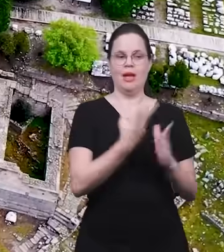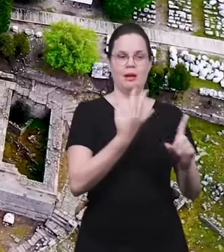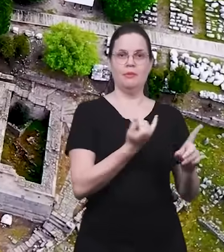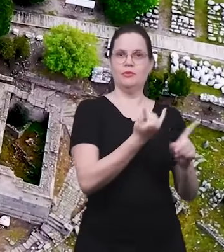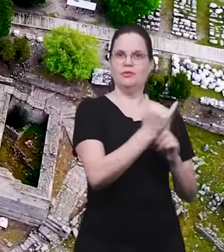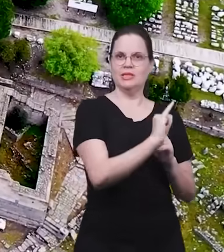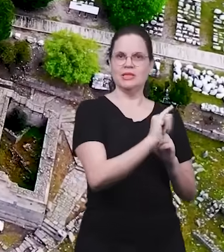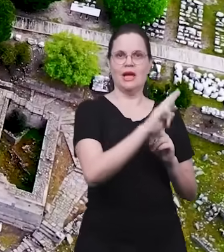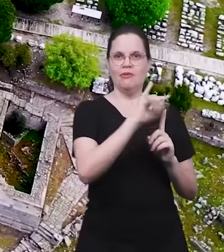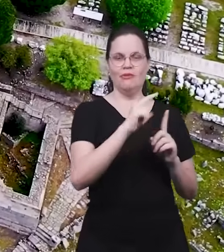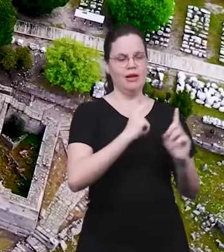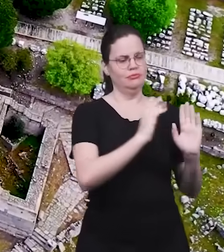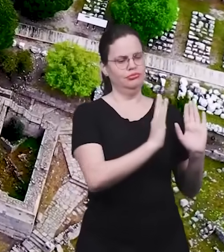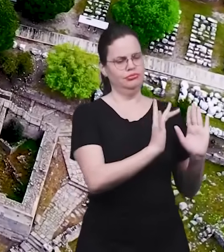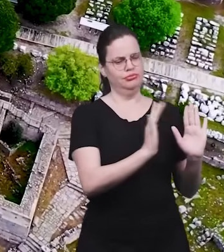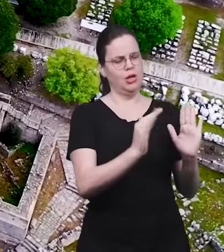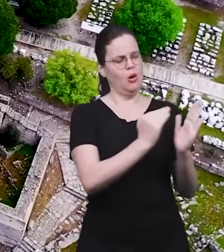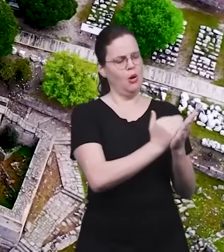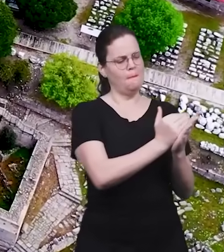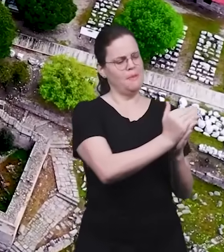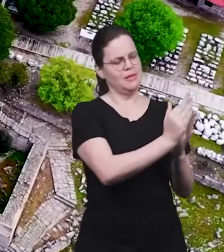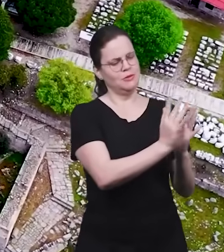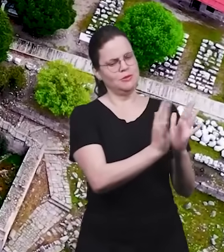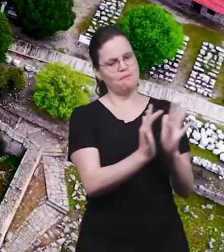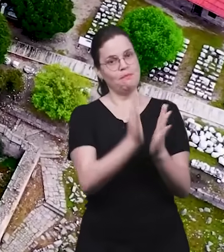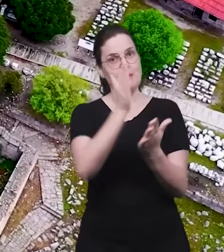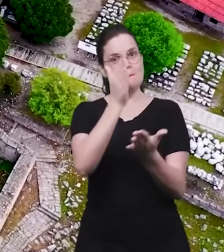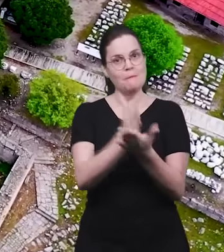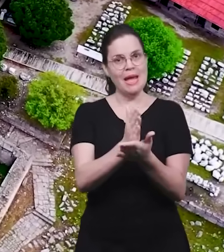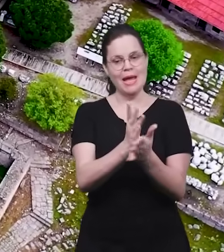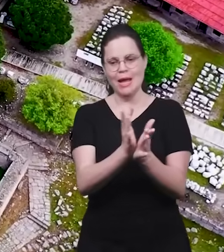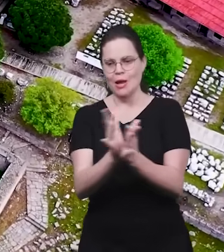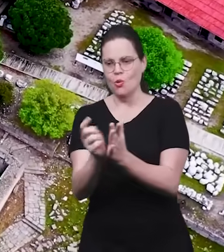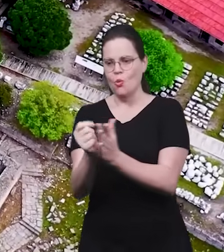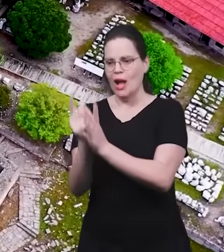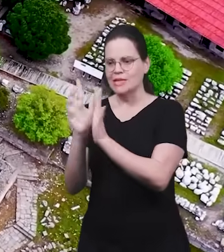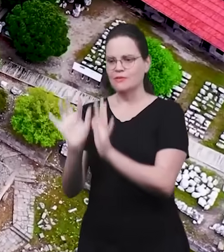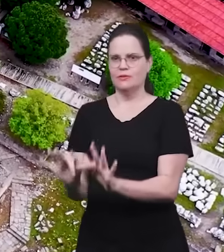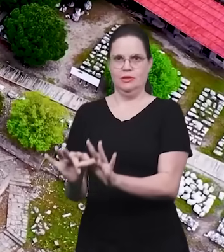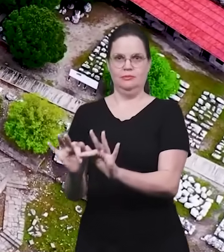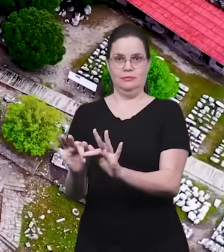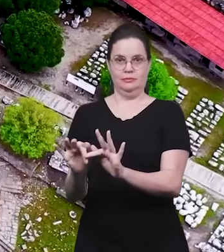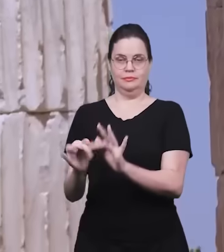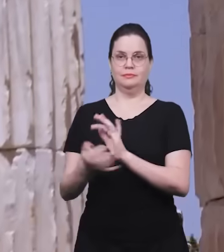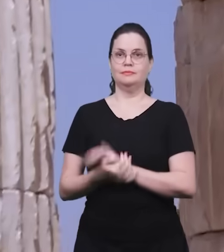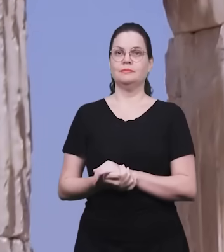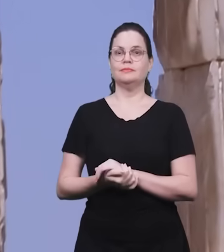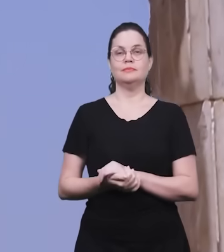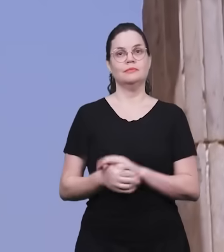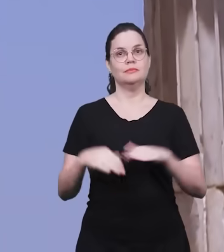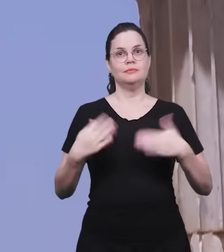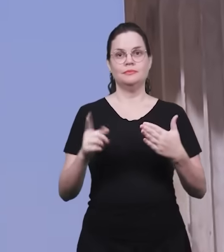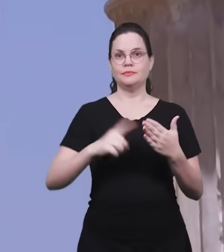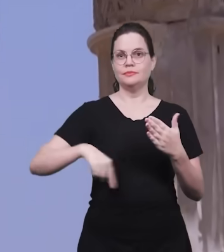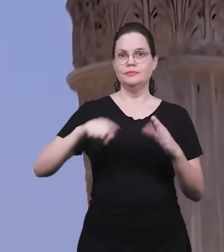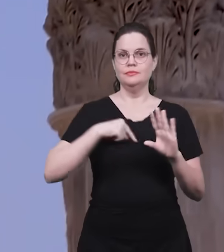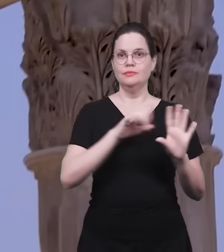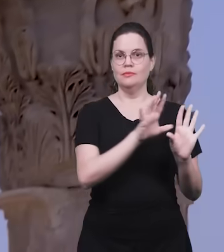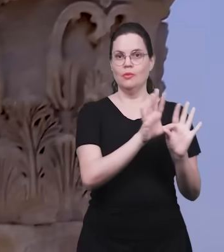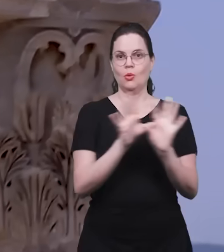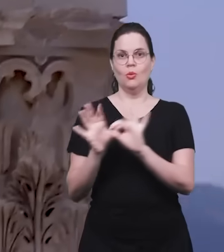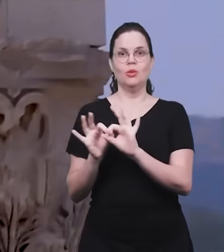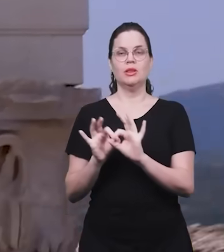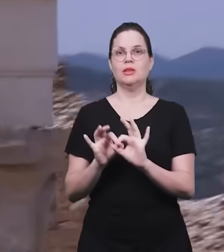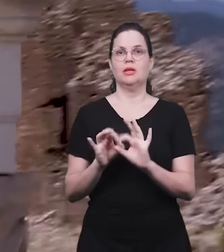tivemos um meio, estamos no fim. Então, a nossa abordagem aqui está dentro